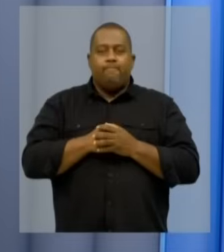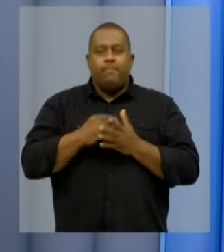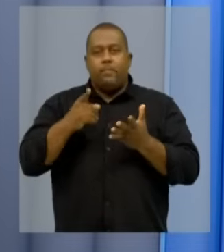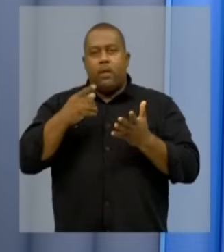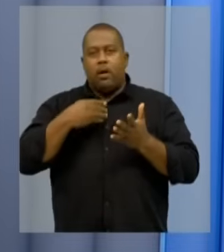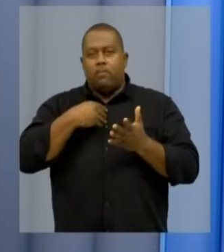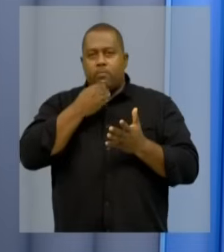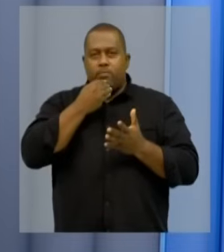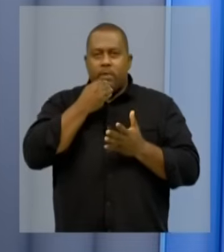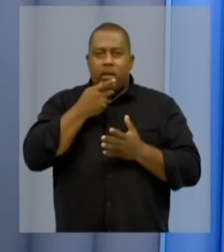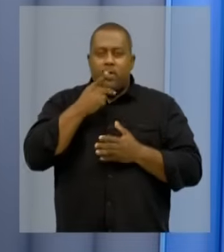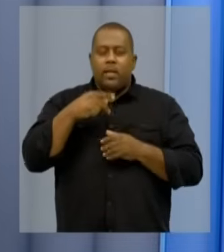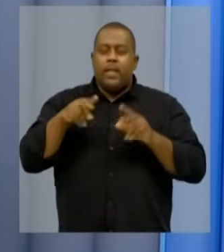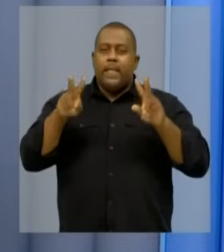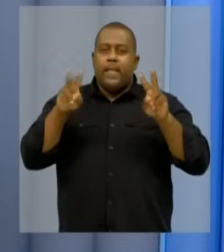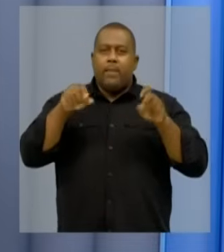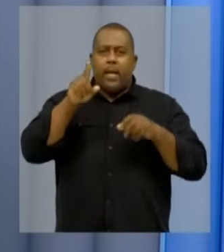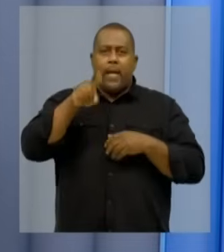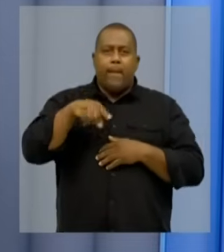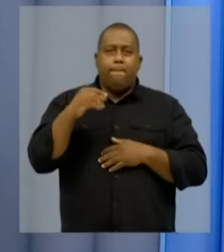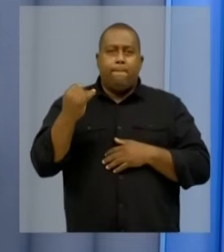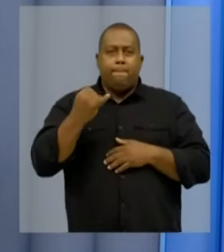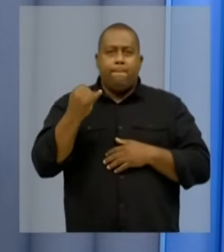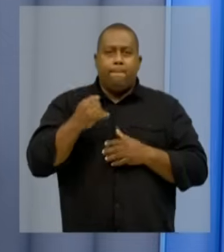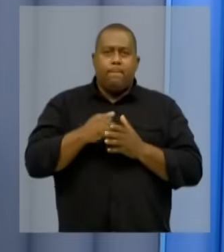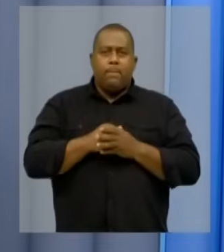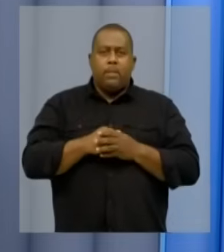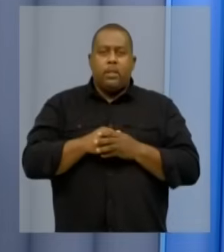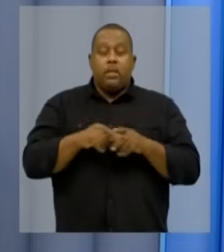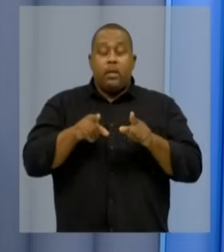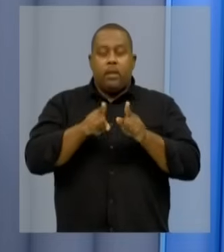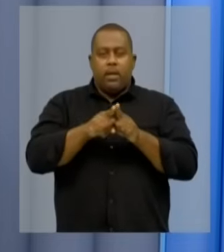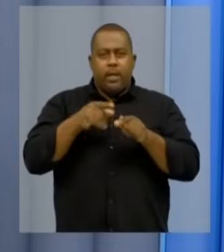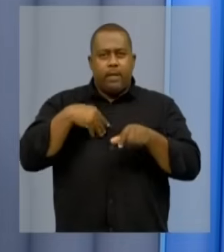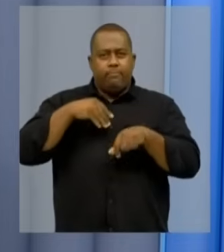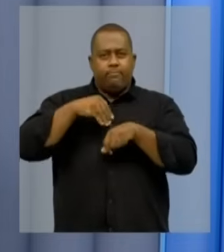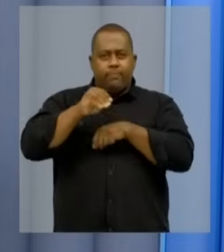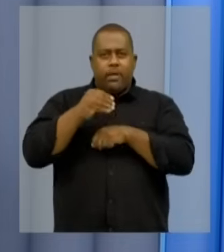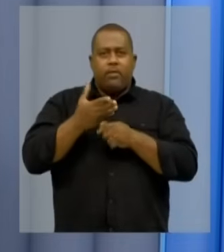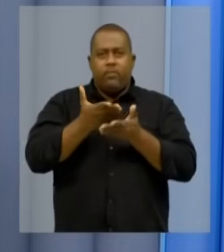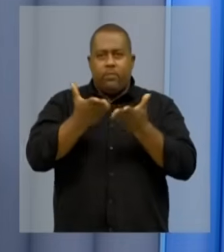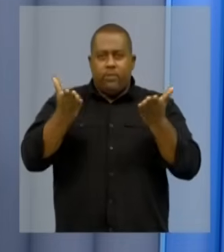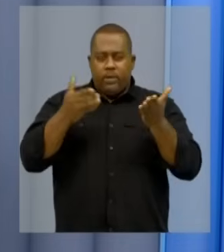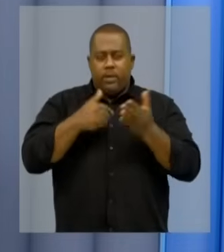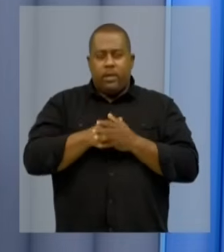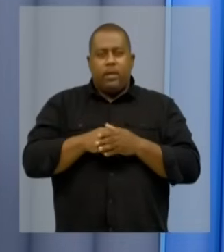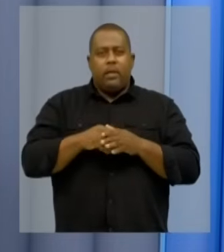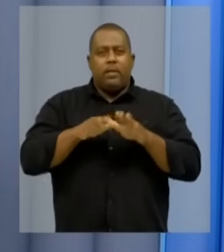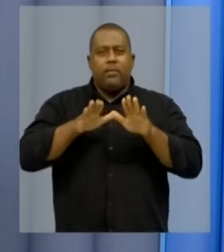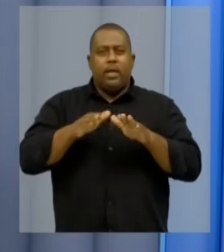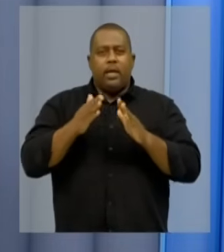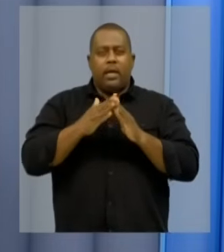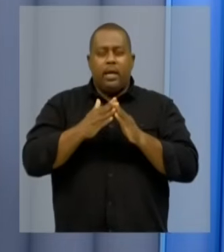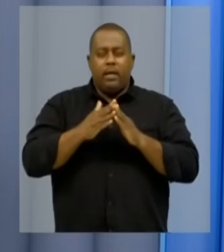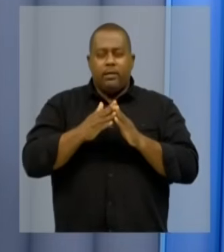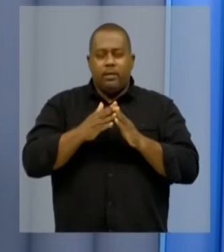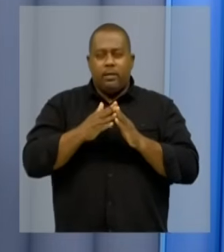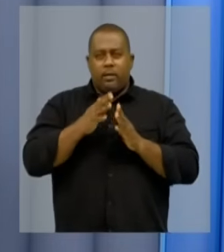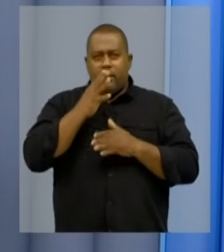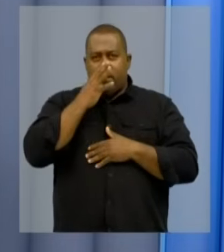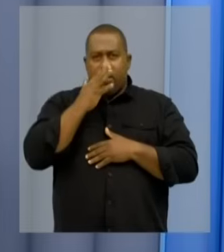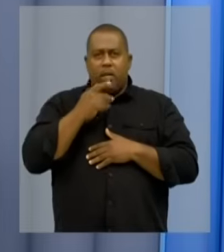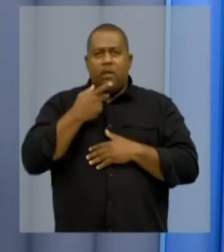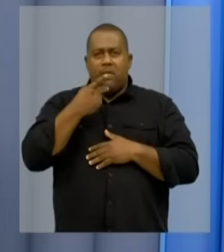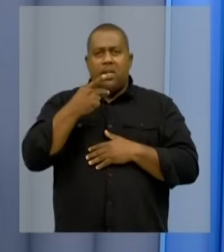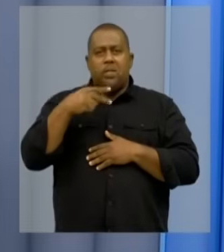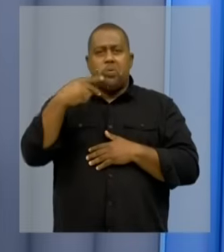dizer que esse tema é um tema importante. Mas eu quero também destacar a você que está em casa me ouvindo, que eu quero reconhecer aqui a sua